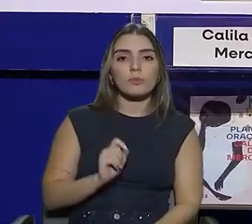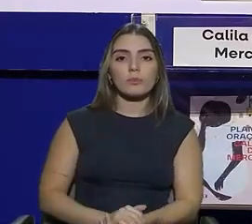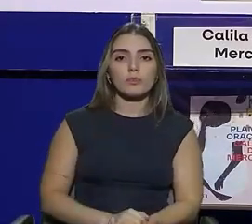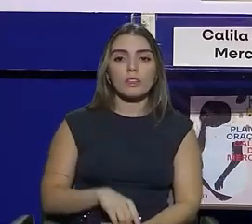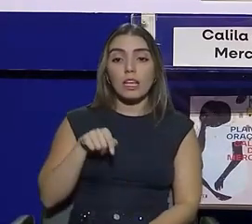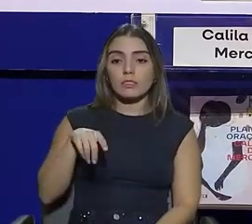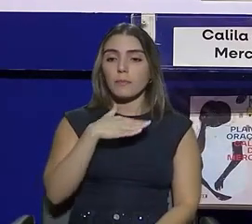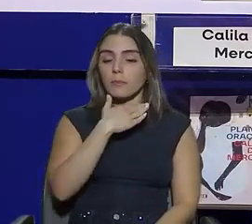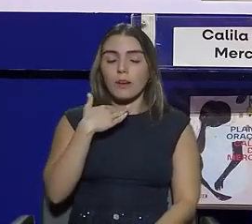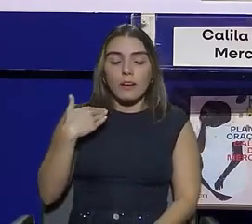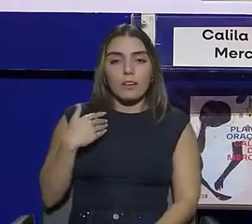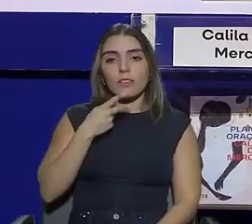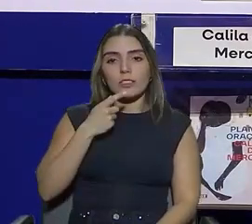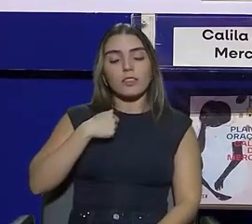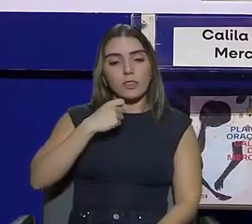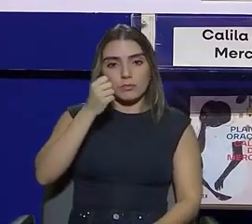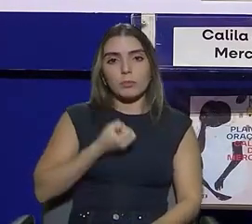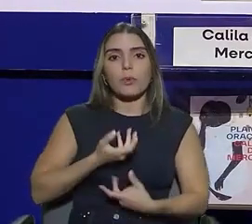menor. Aí o